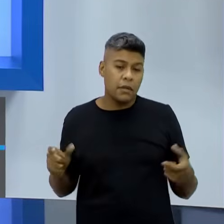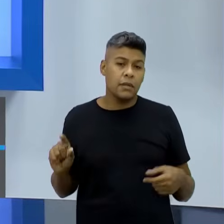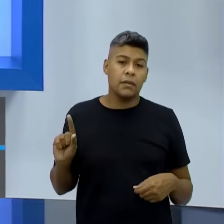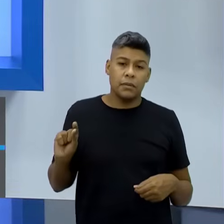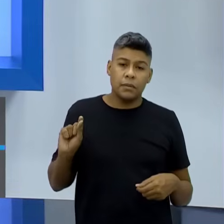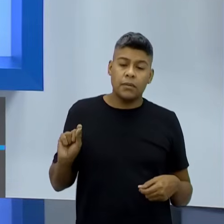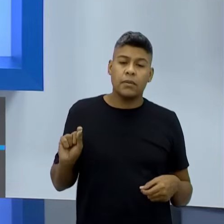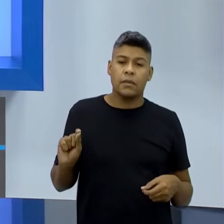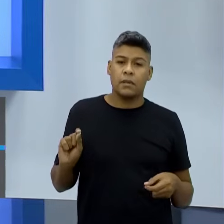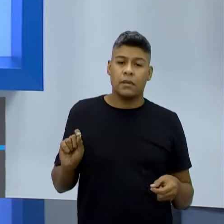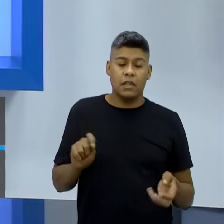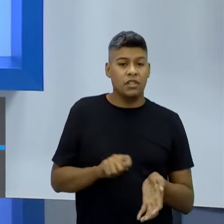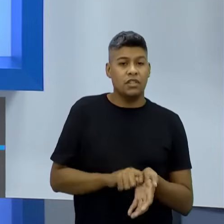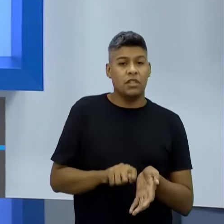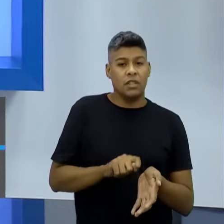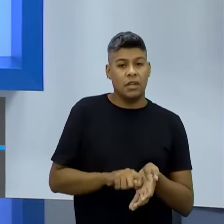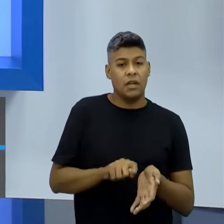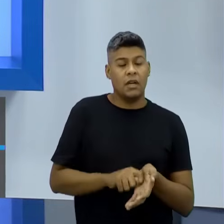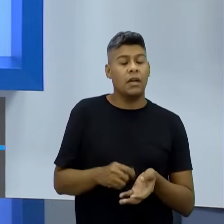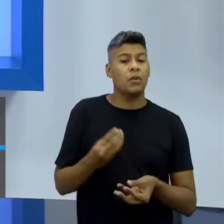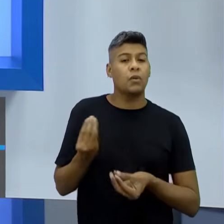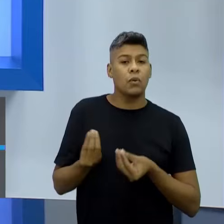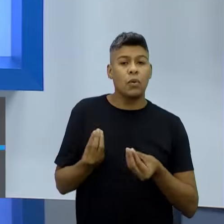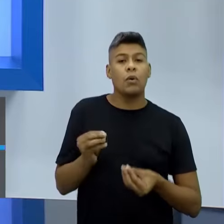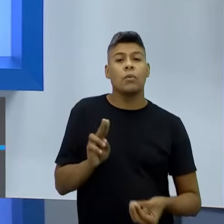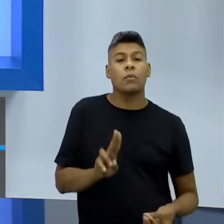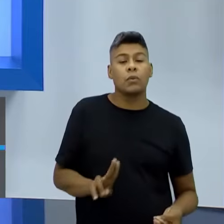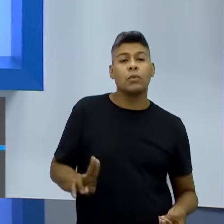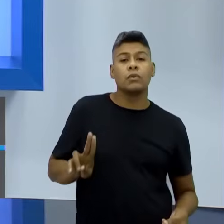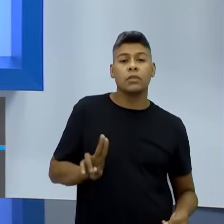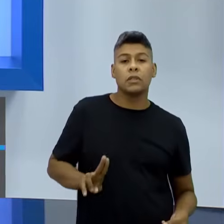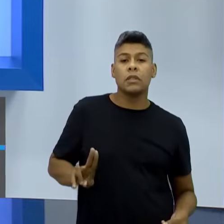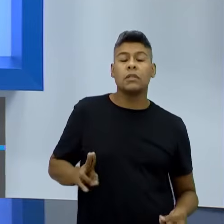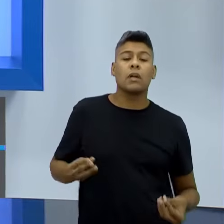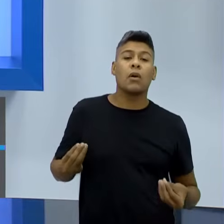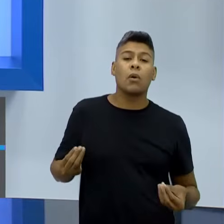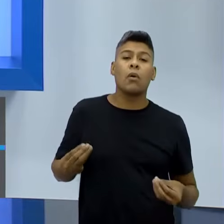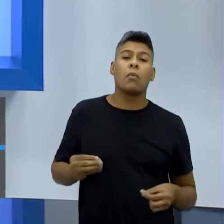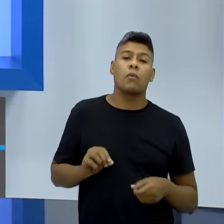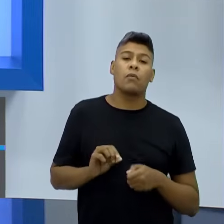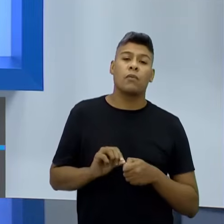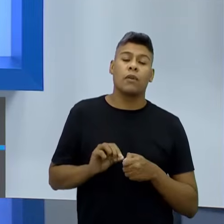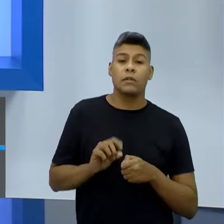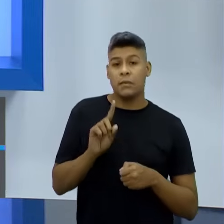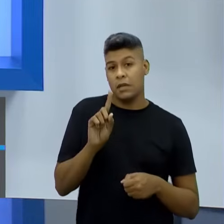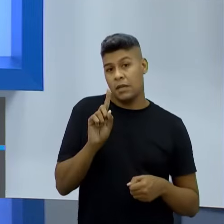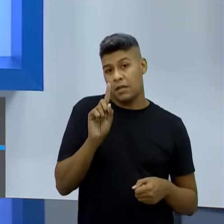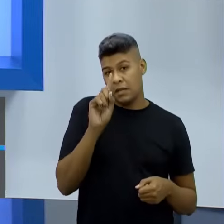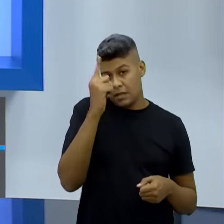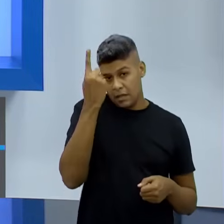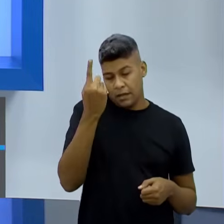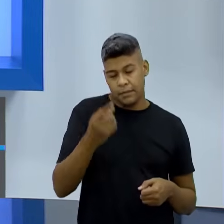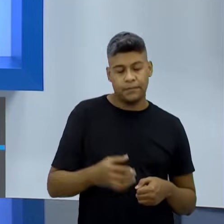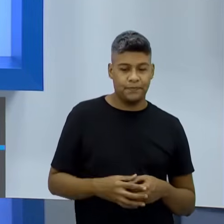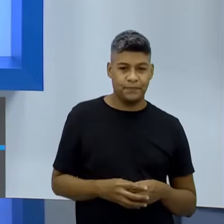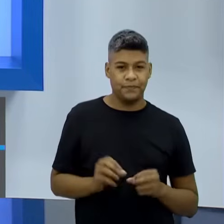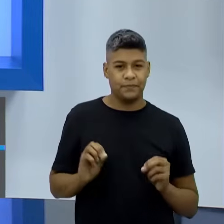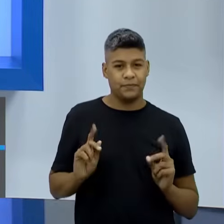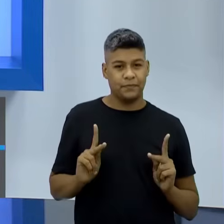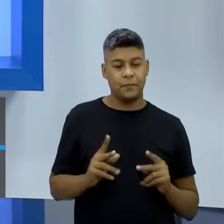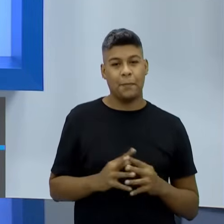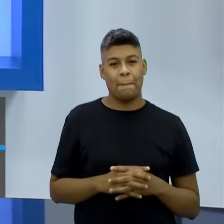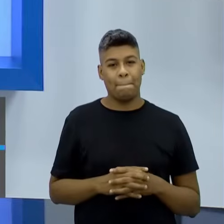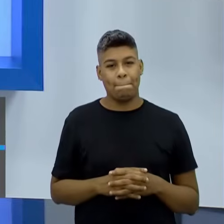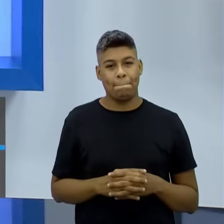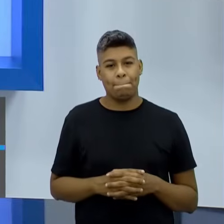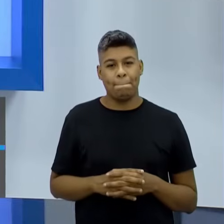o diário de bordo, como que a gente utiliza, como que a gente faz então para criar um diário de bordo, ok? E